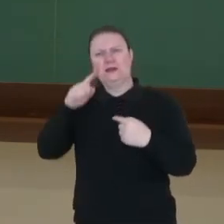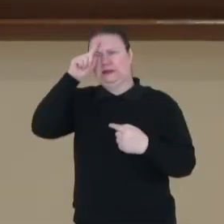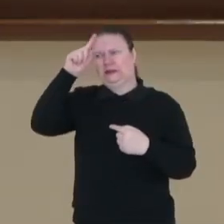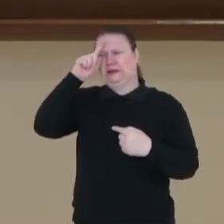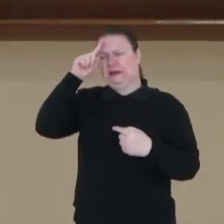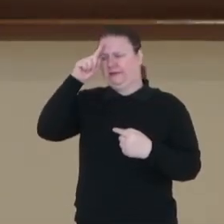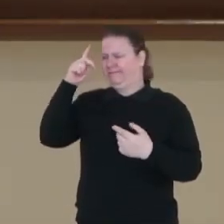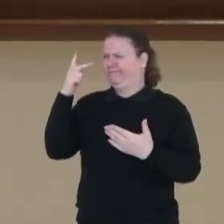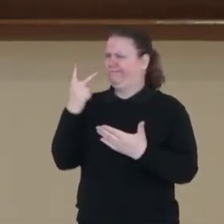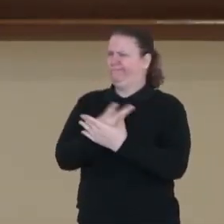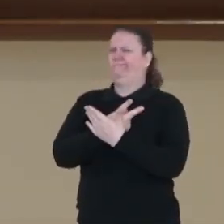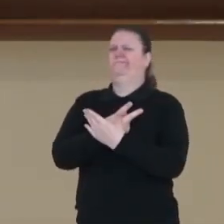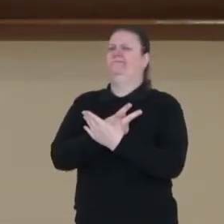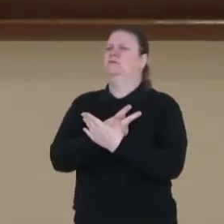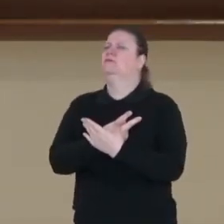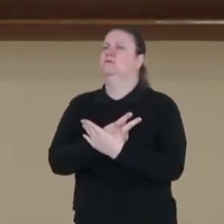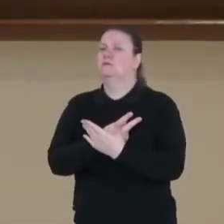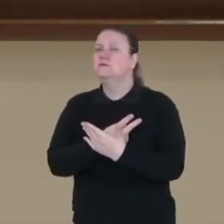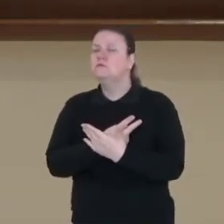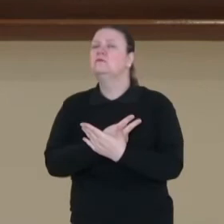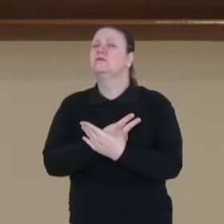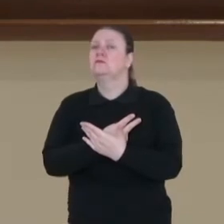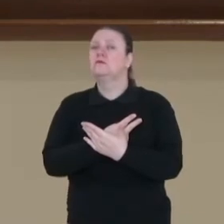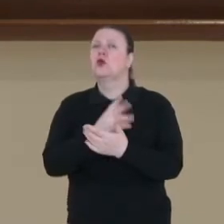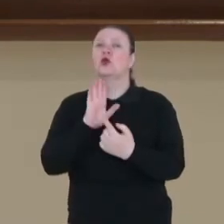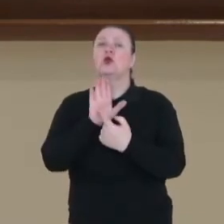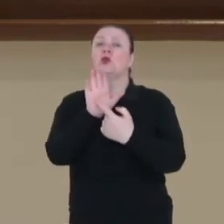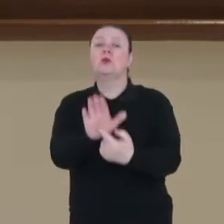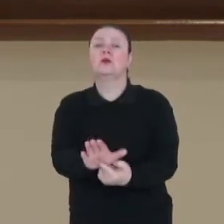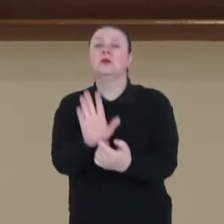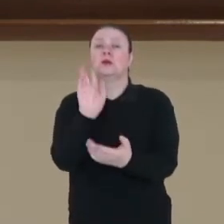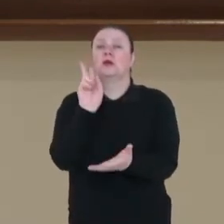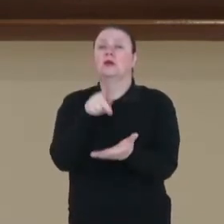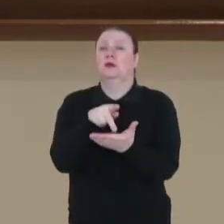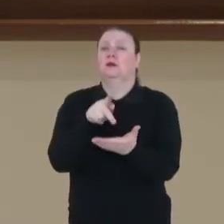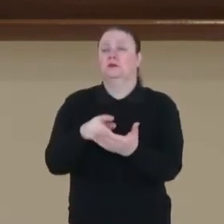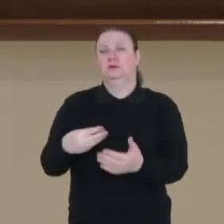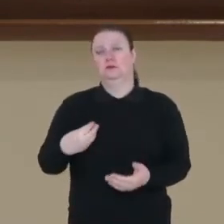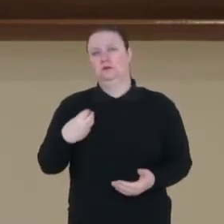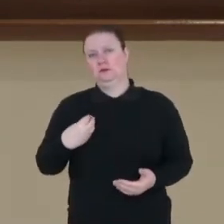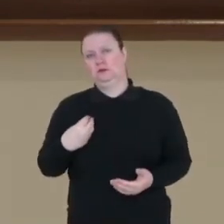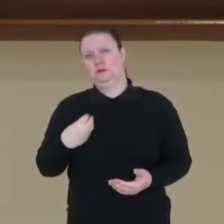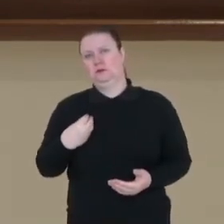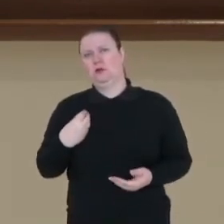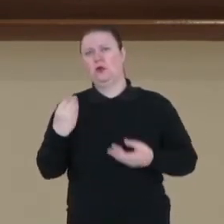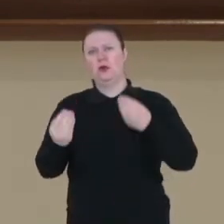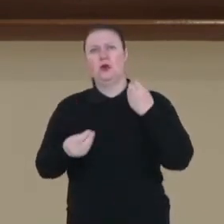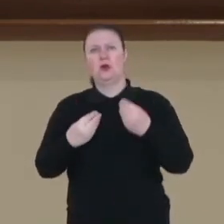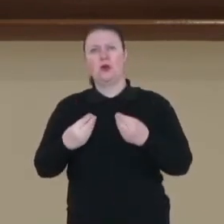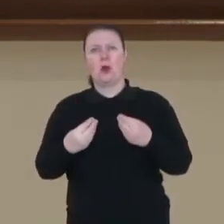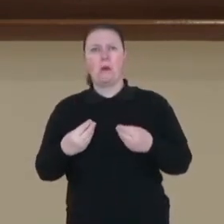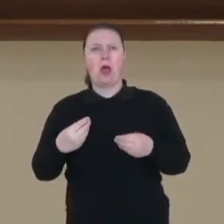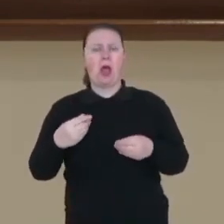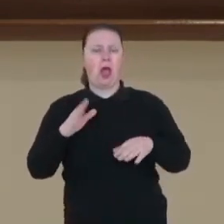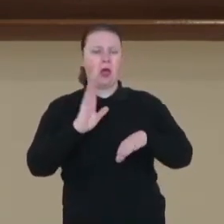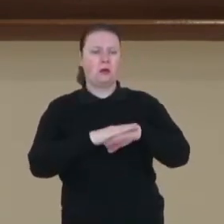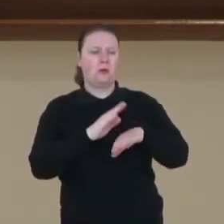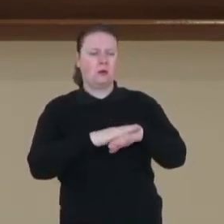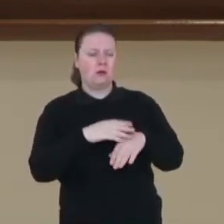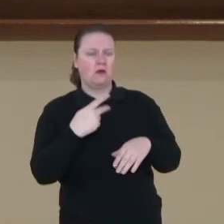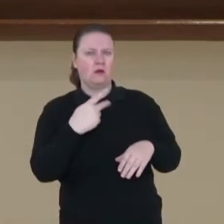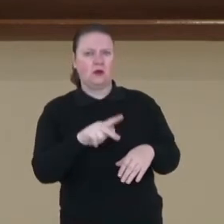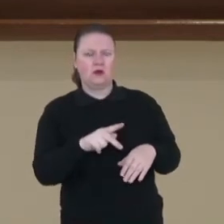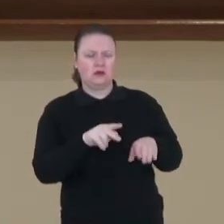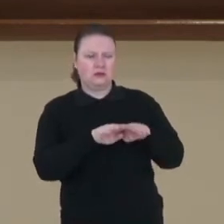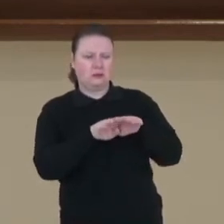ideias. Elas não mostravam a realidade. Como você diz que um determinado povo ele é inferior a você